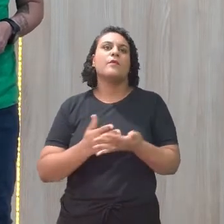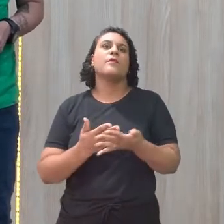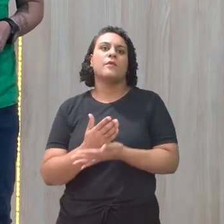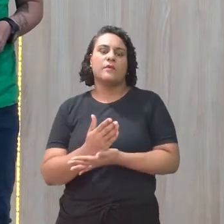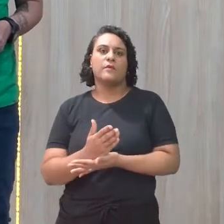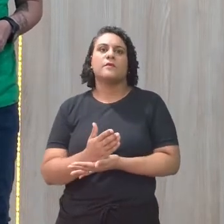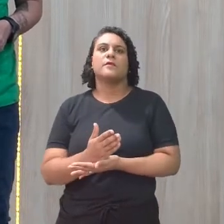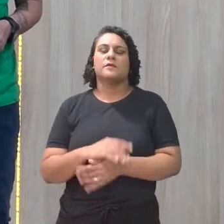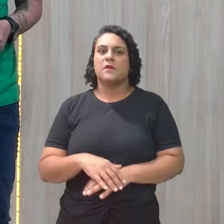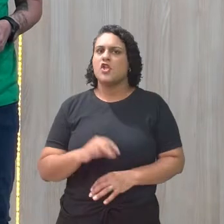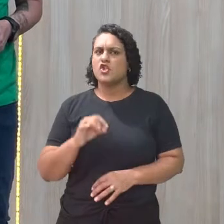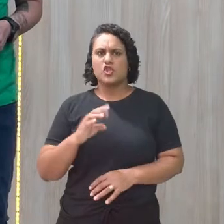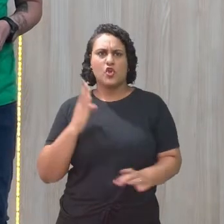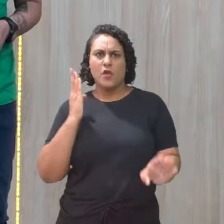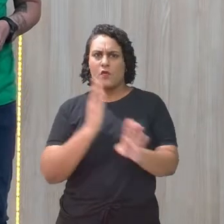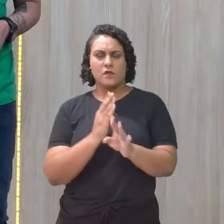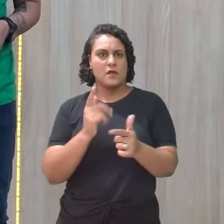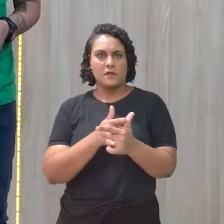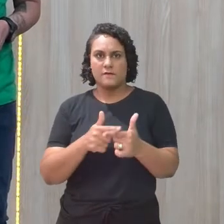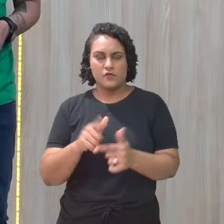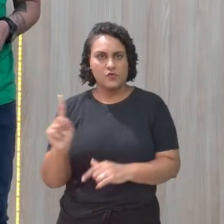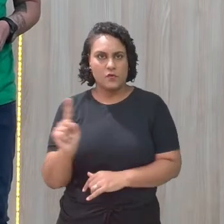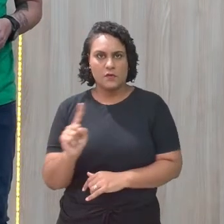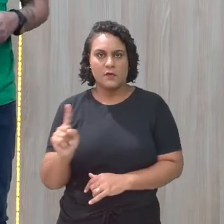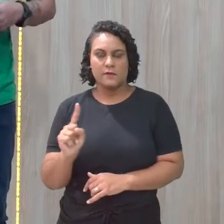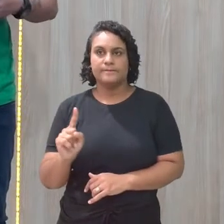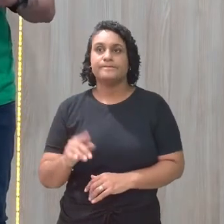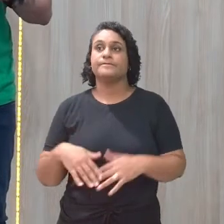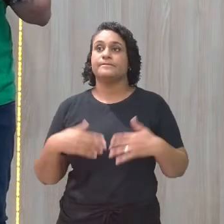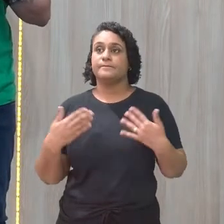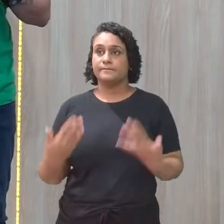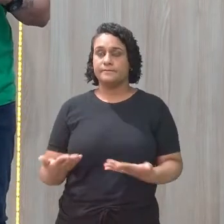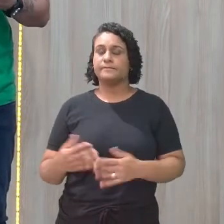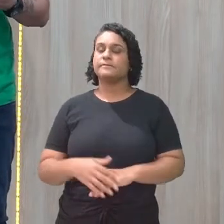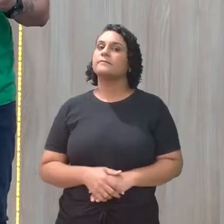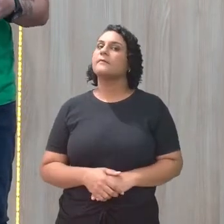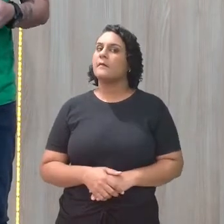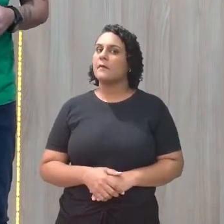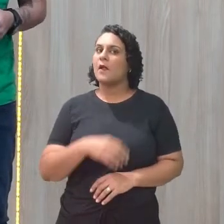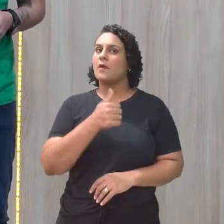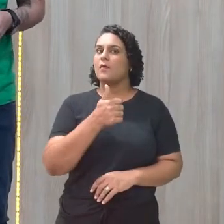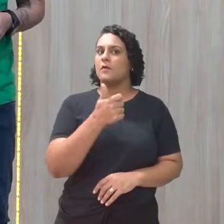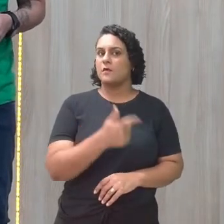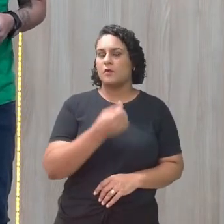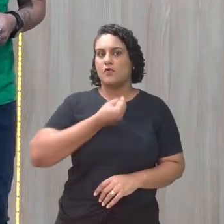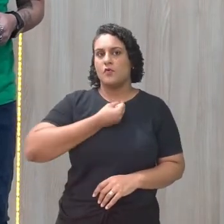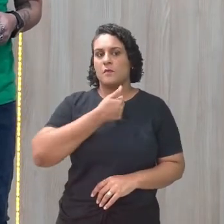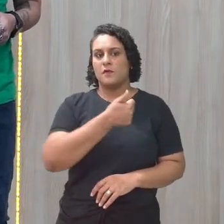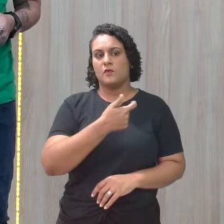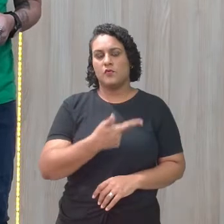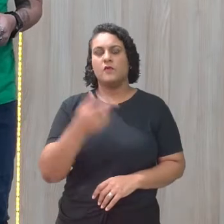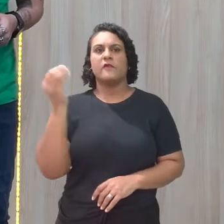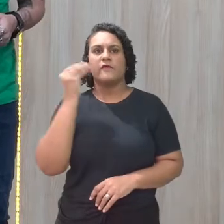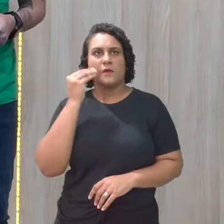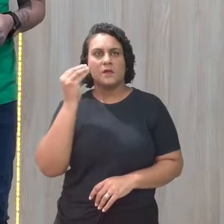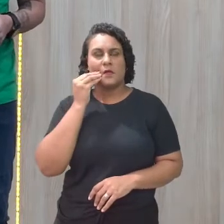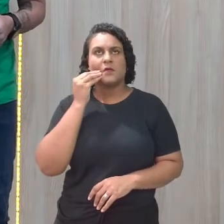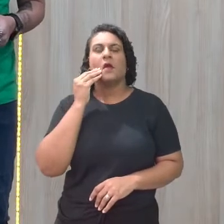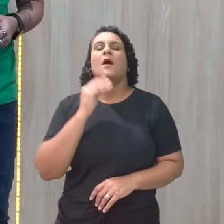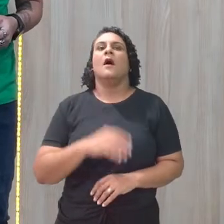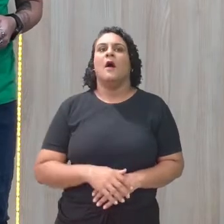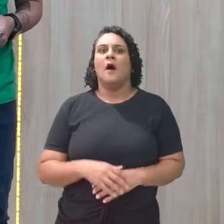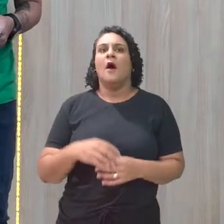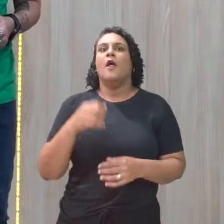os divisores, tá certo? Então lembra que a gente fez o seguinte, pegou o número 12 e foi testando, número por número, Pedro, a gente